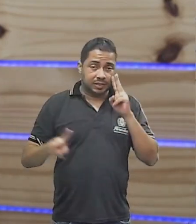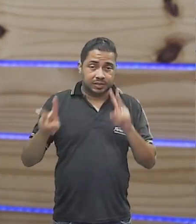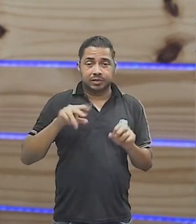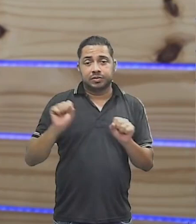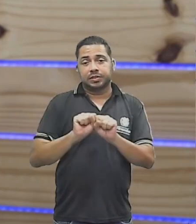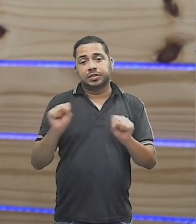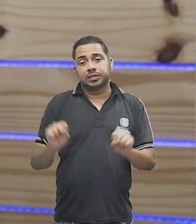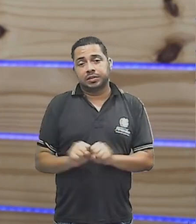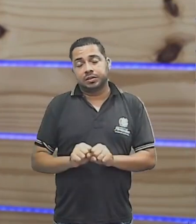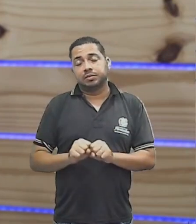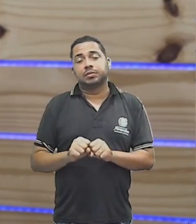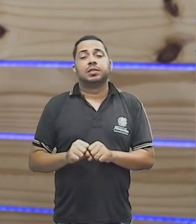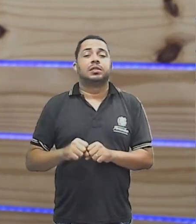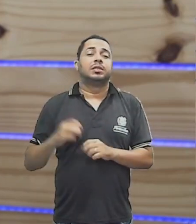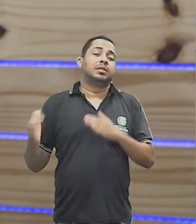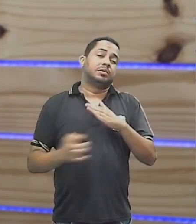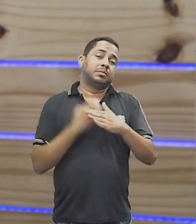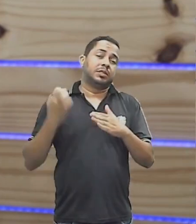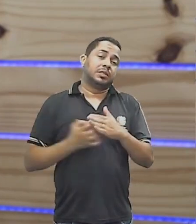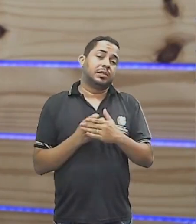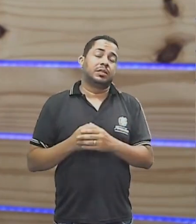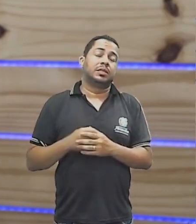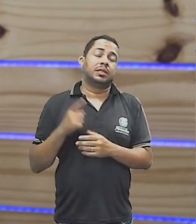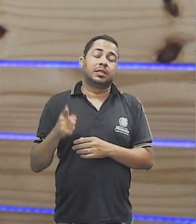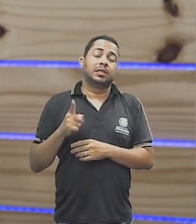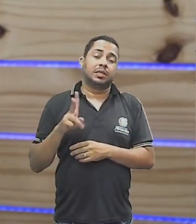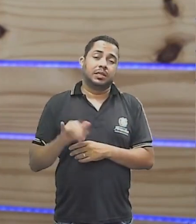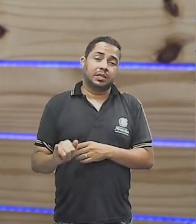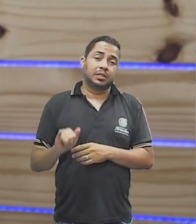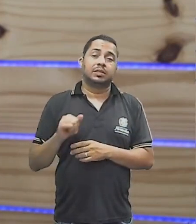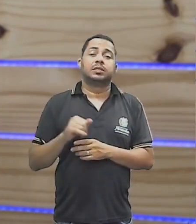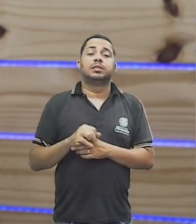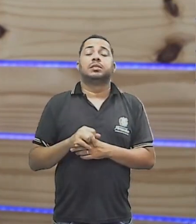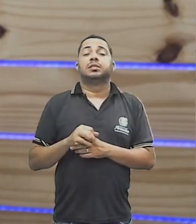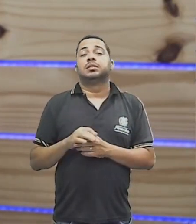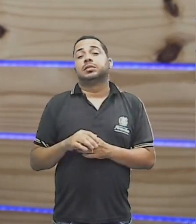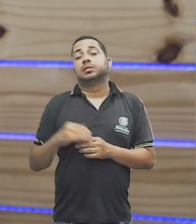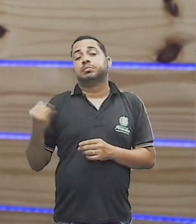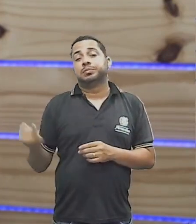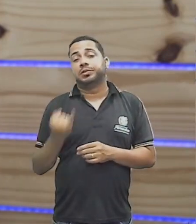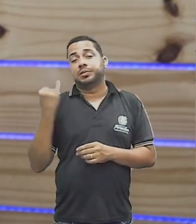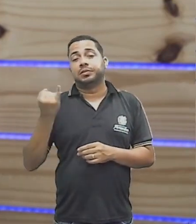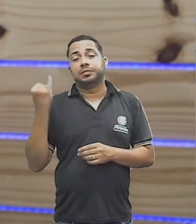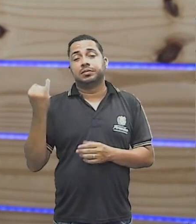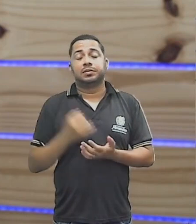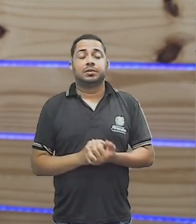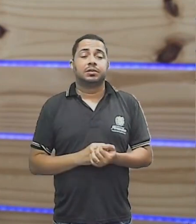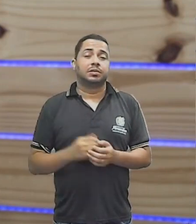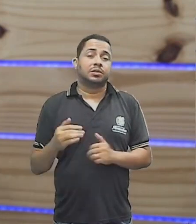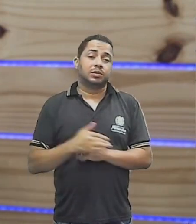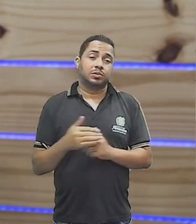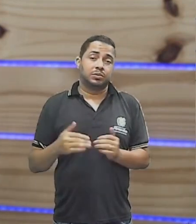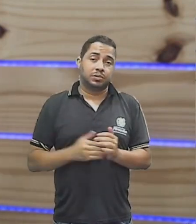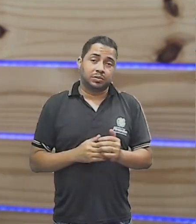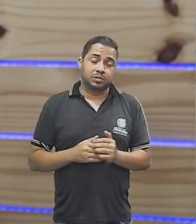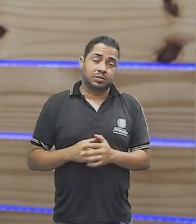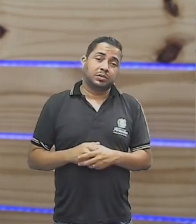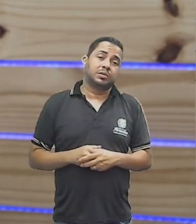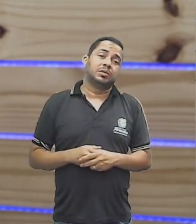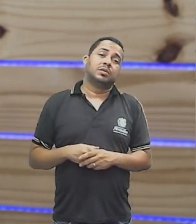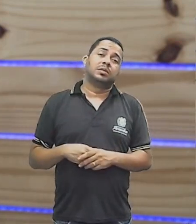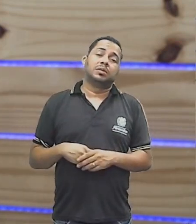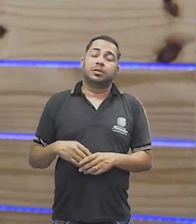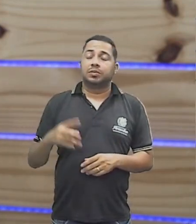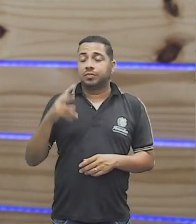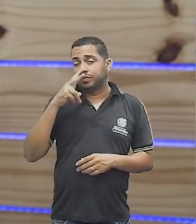da empresa, e essa matriz SWOT, ela é muito importante por isso, porque ela clarifica todos os pontos, as